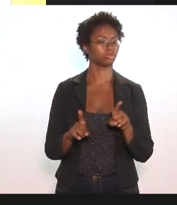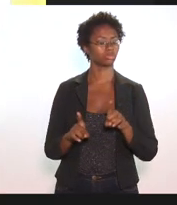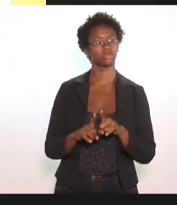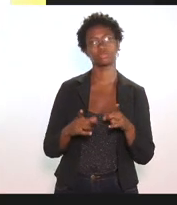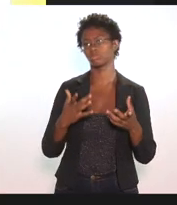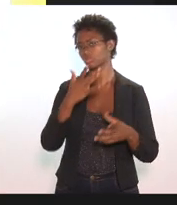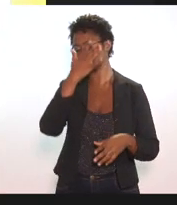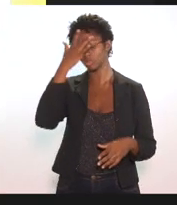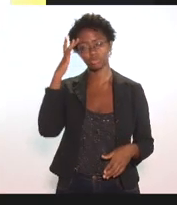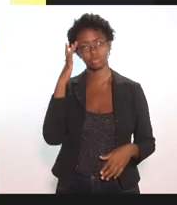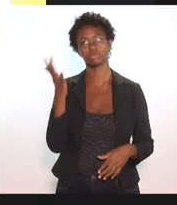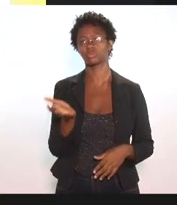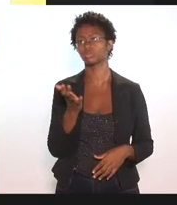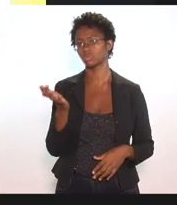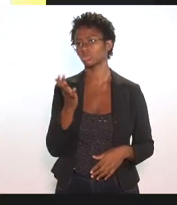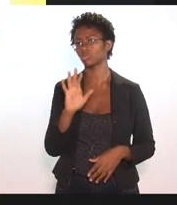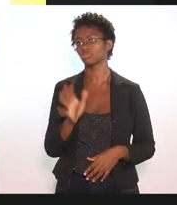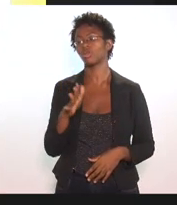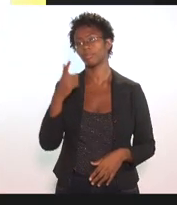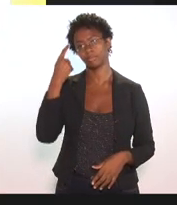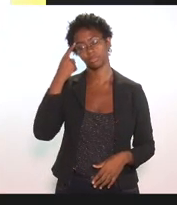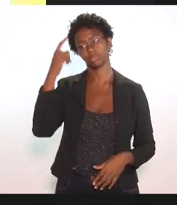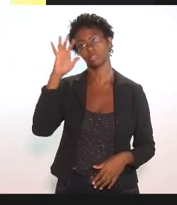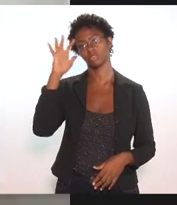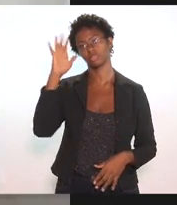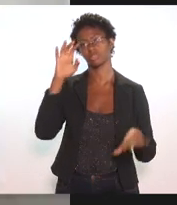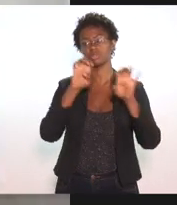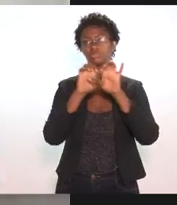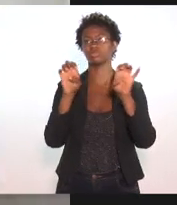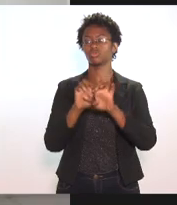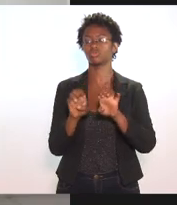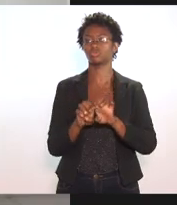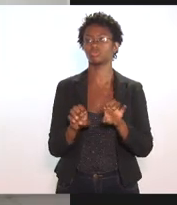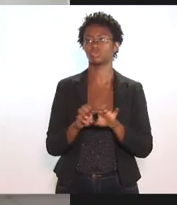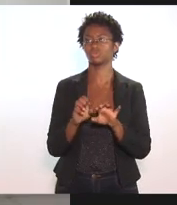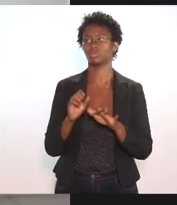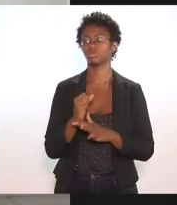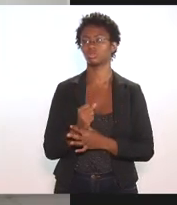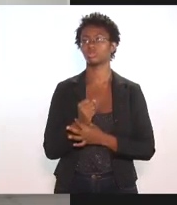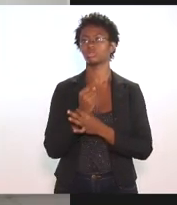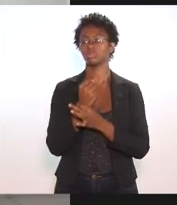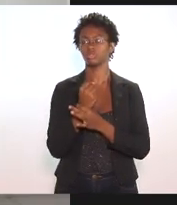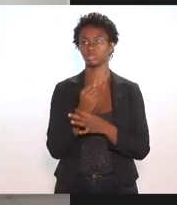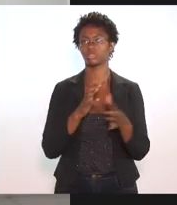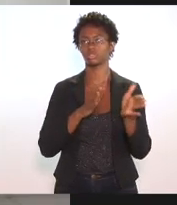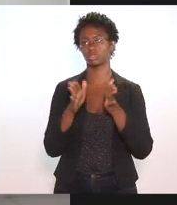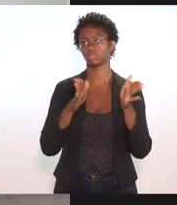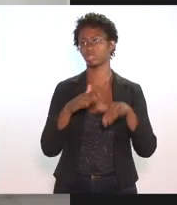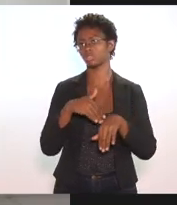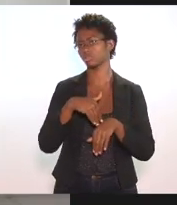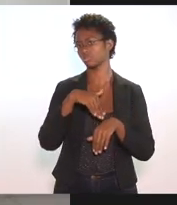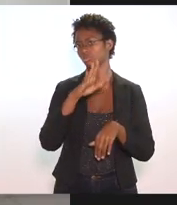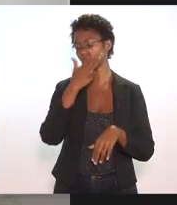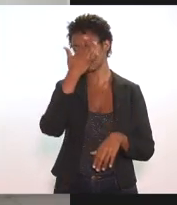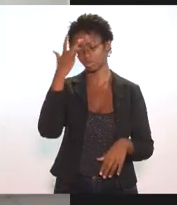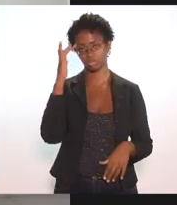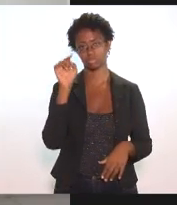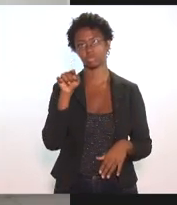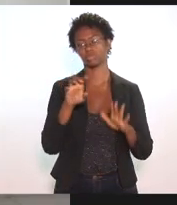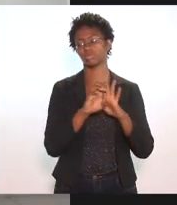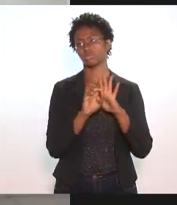aí também já pensando numa estrutura que garanta aí a maior acessibilidade das pessoas a esse